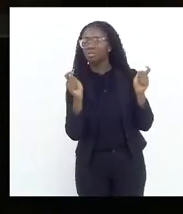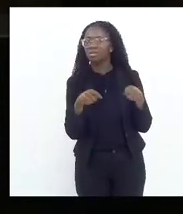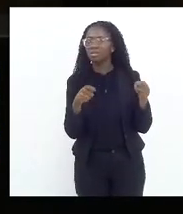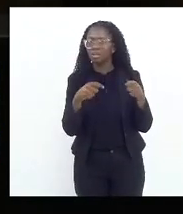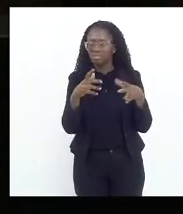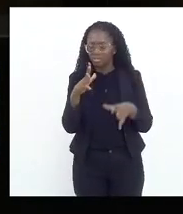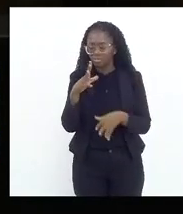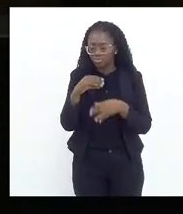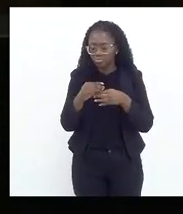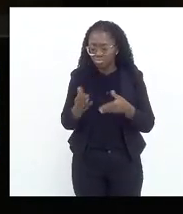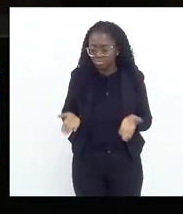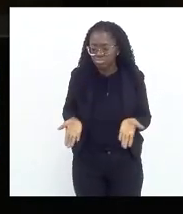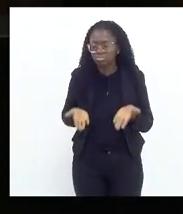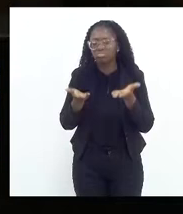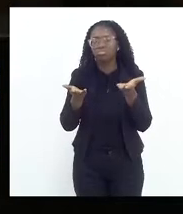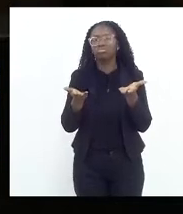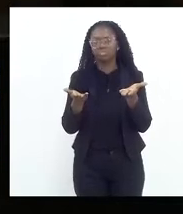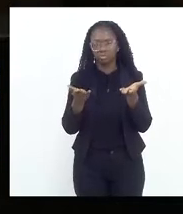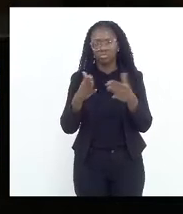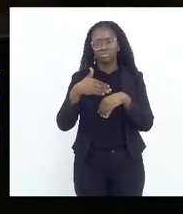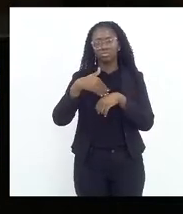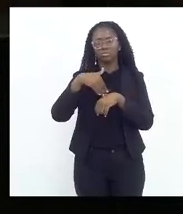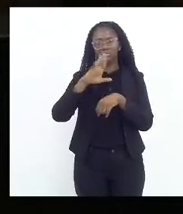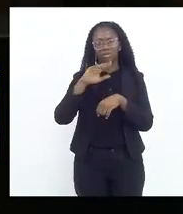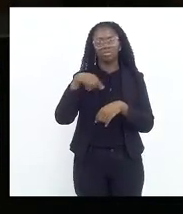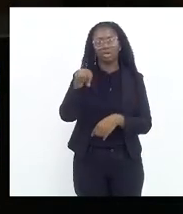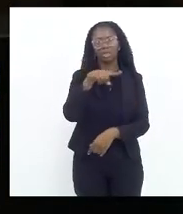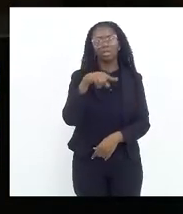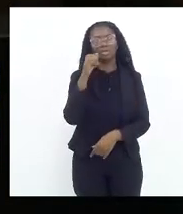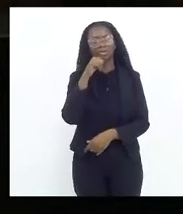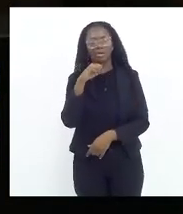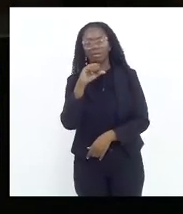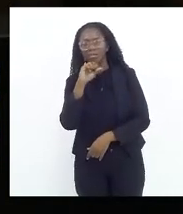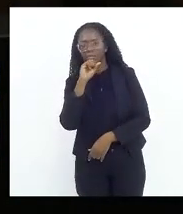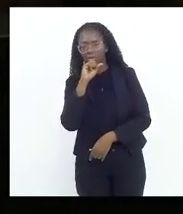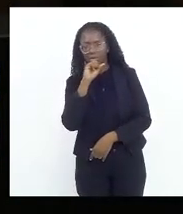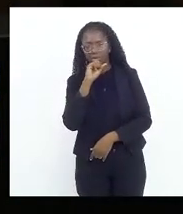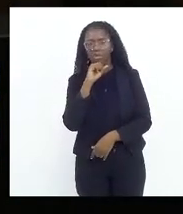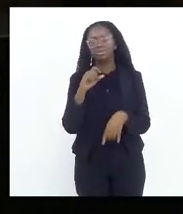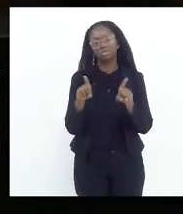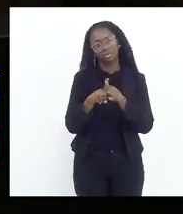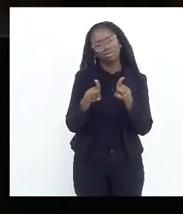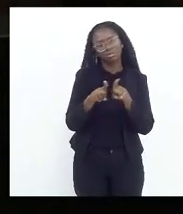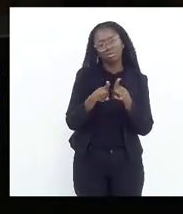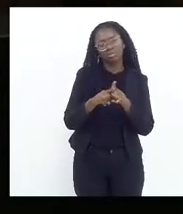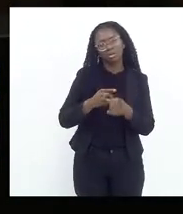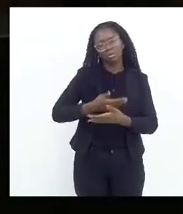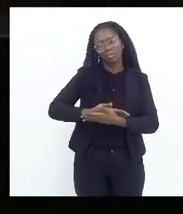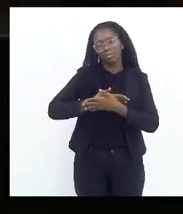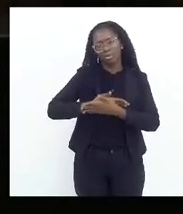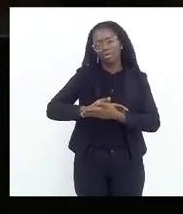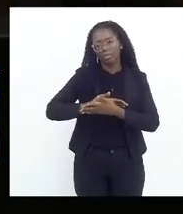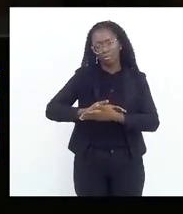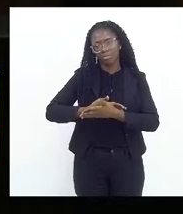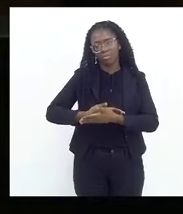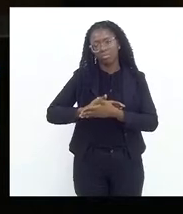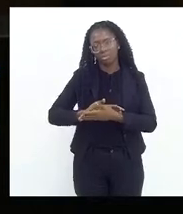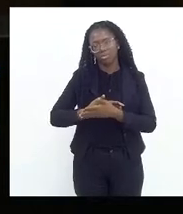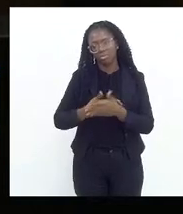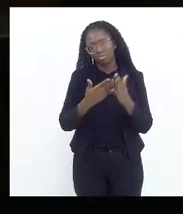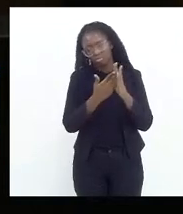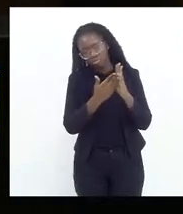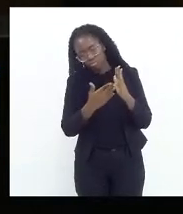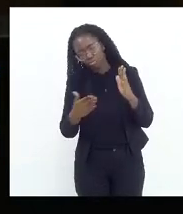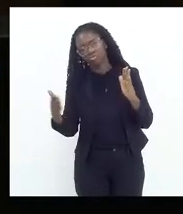muito mais para essas mães durante, para essas mães e para esses bebês recém-nascidos ali